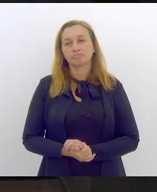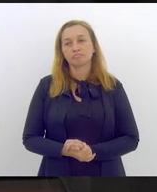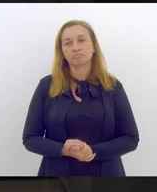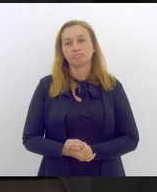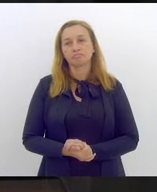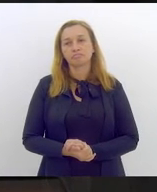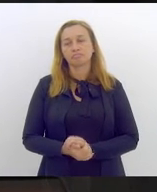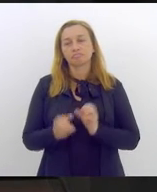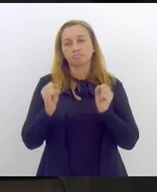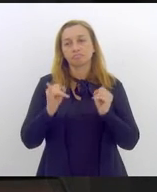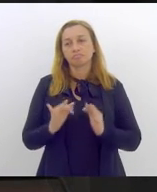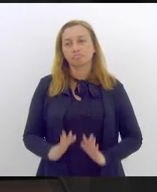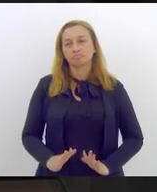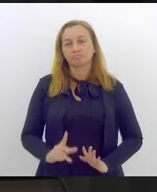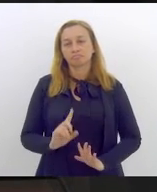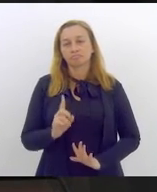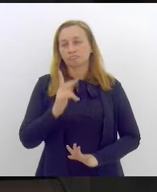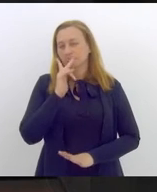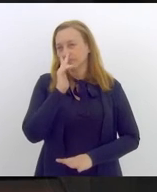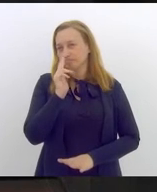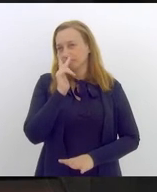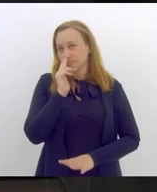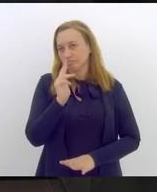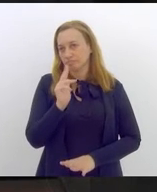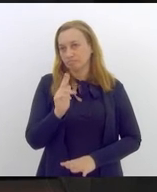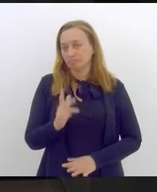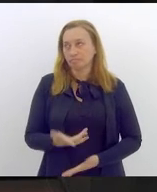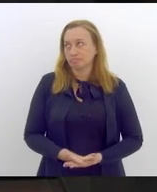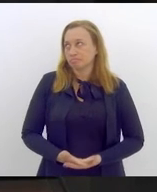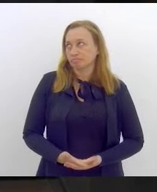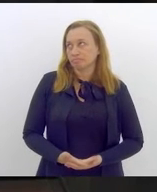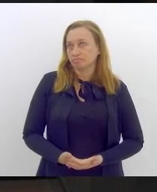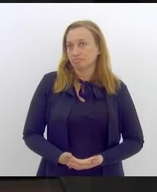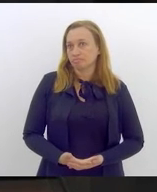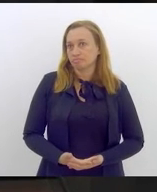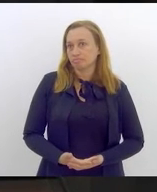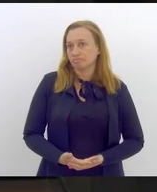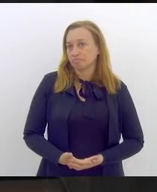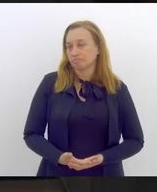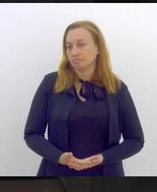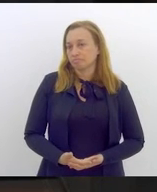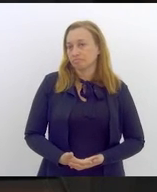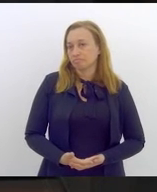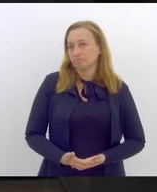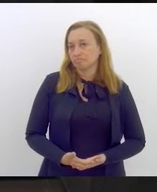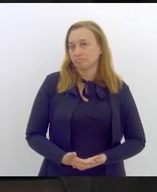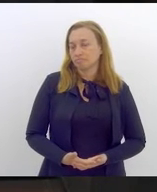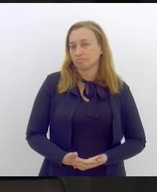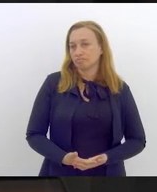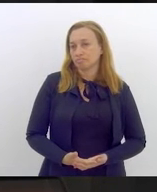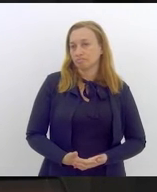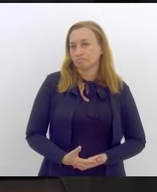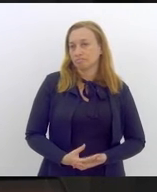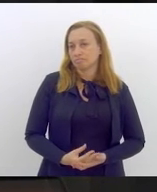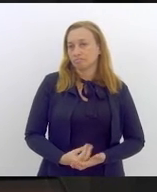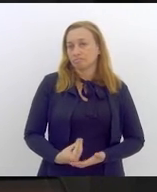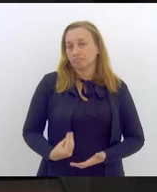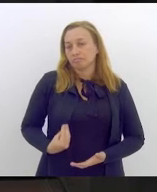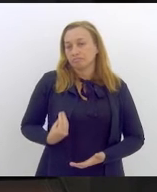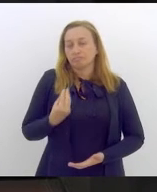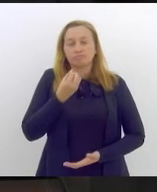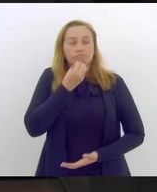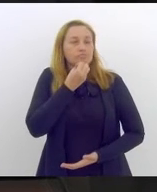para que não parecesse que nós estamos no mar tranquilo